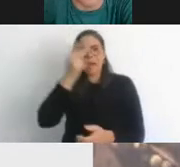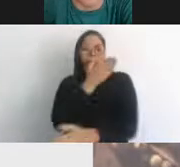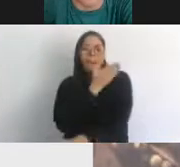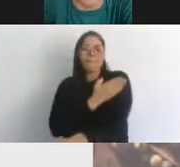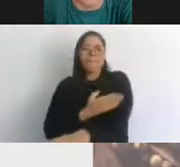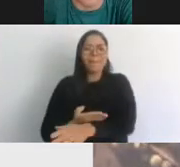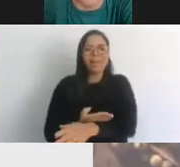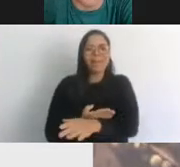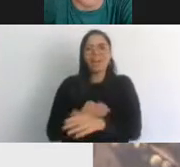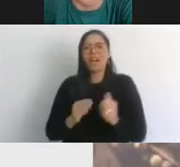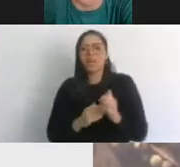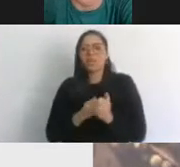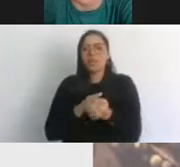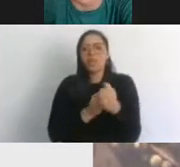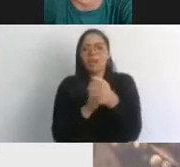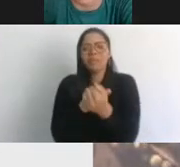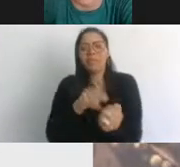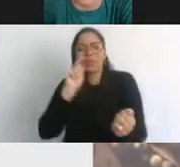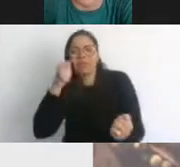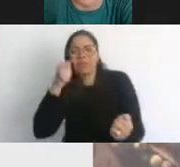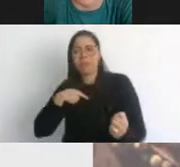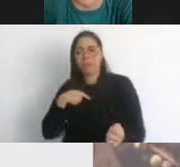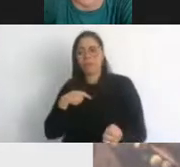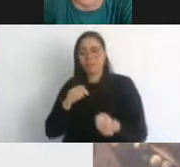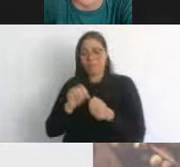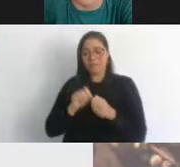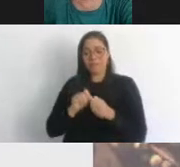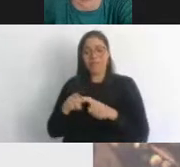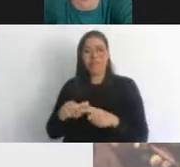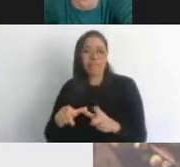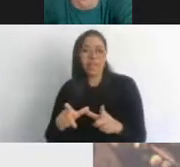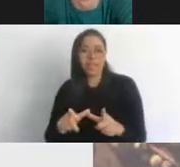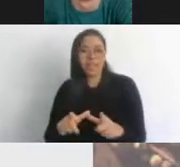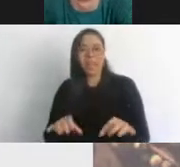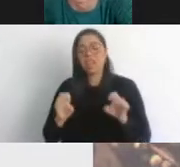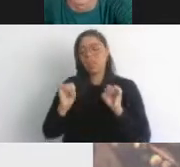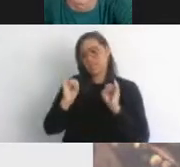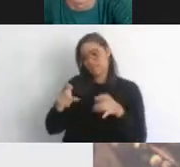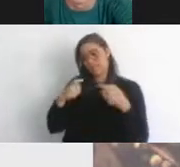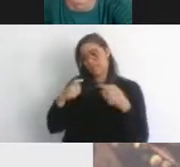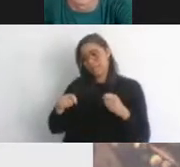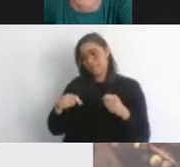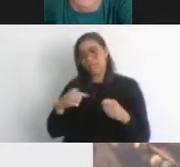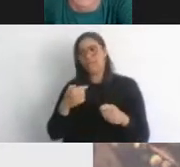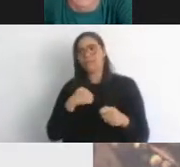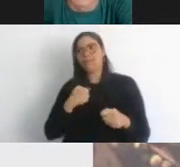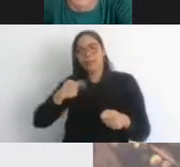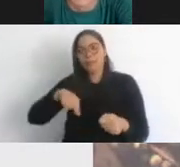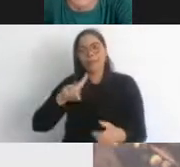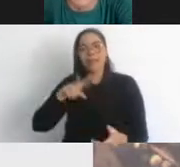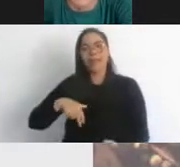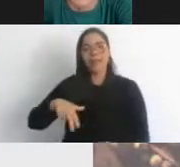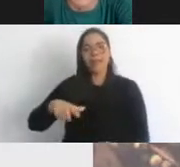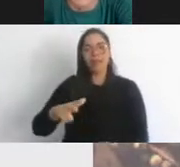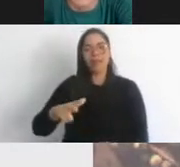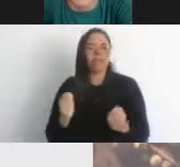para entender pelo amor de Deus né mas se for preciso a gente leva e também não acharia ruim não fazer um passeio assim vez de fazer o